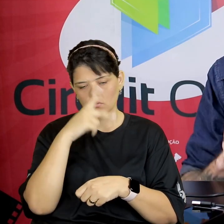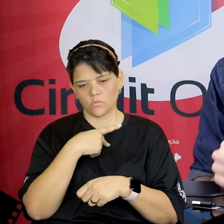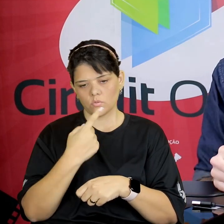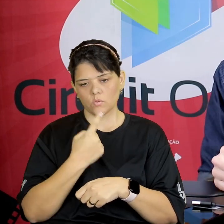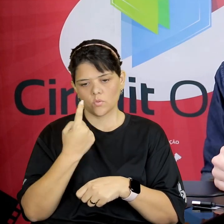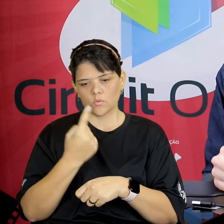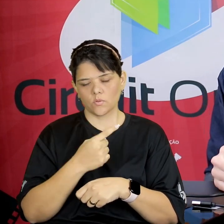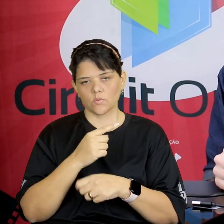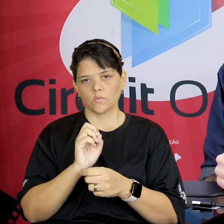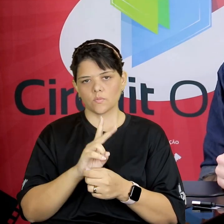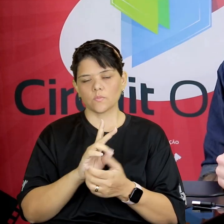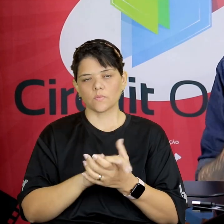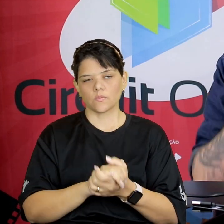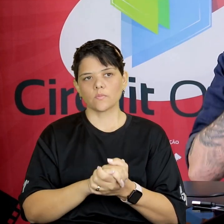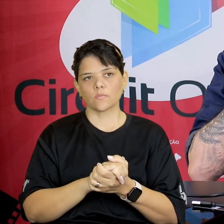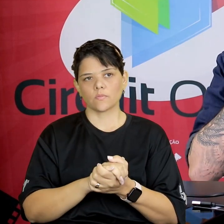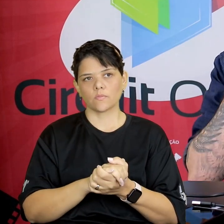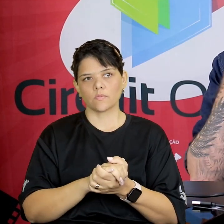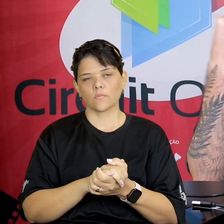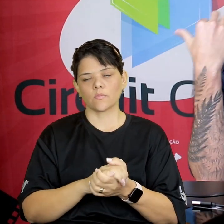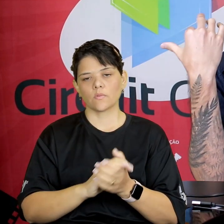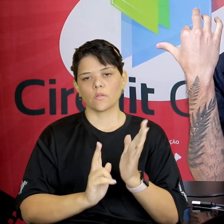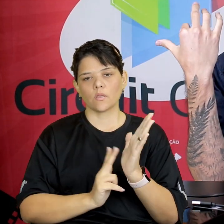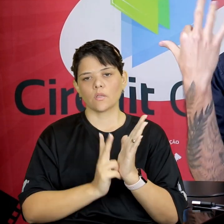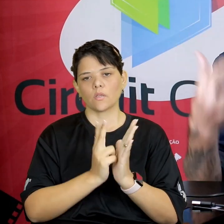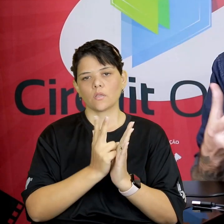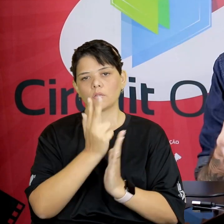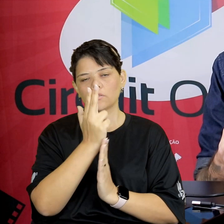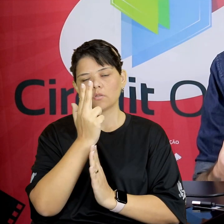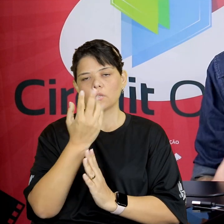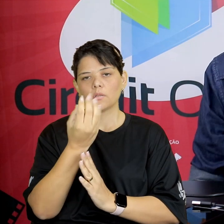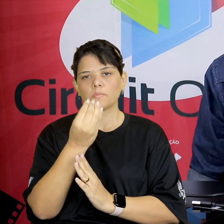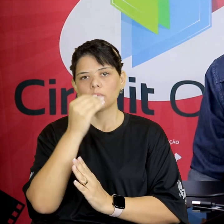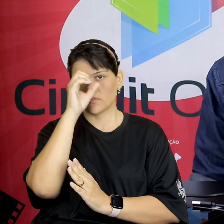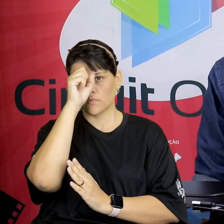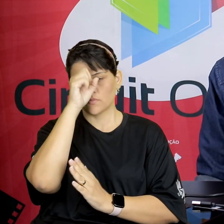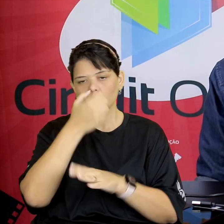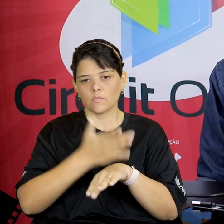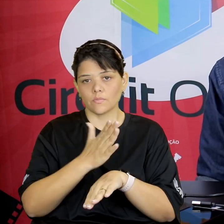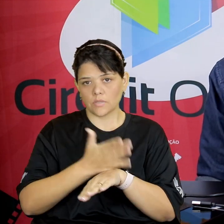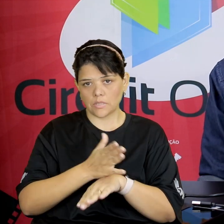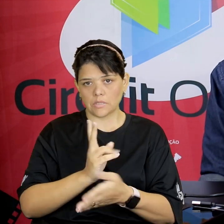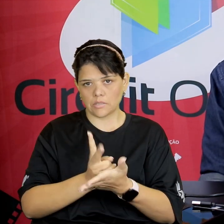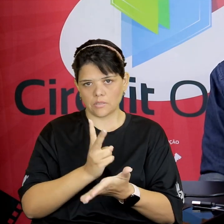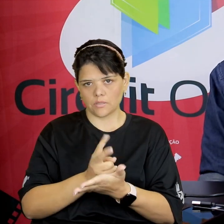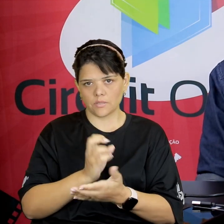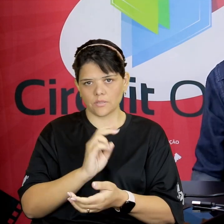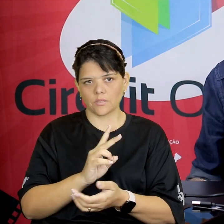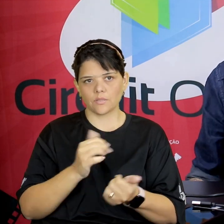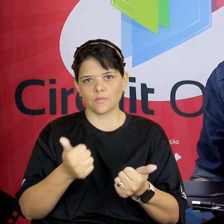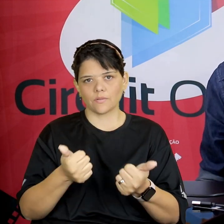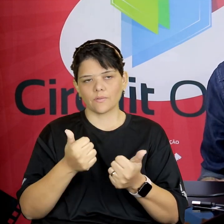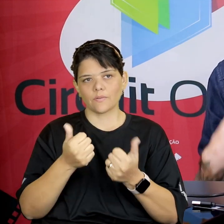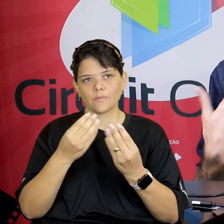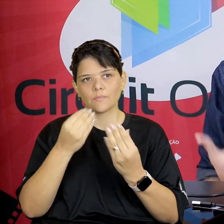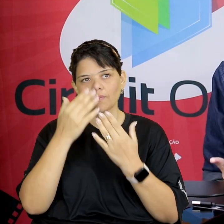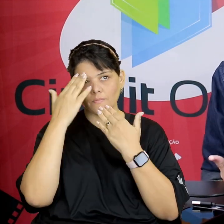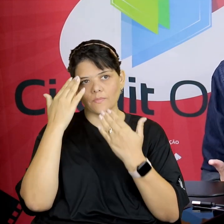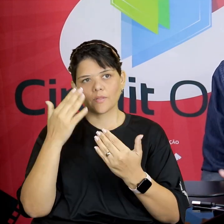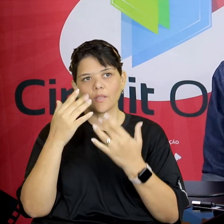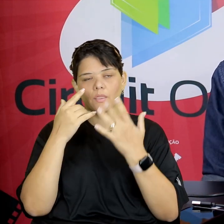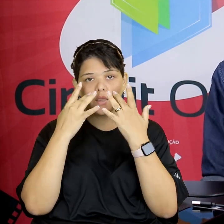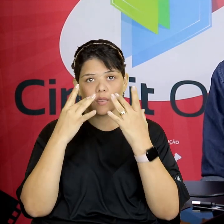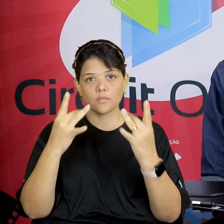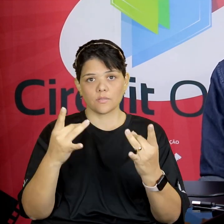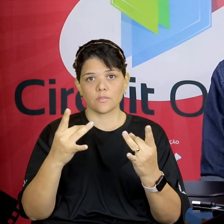e irem brincando assim. Editar é muito aprender mexendo mesmo, tá bom? Então, muito obrigado pela atenção, obrigado